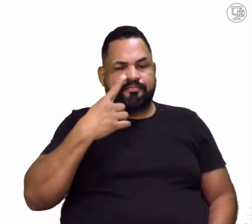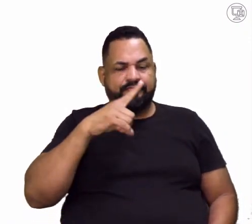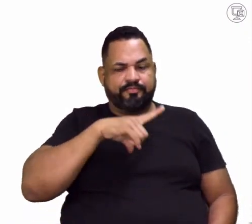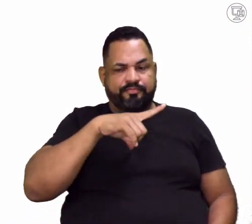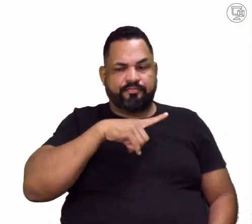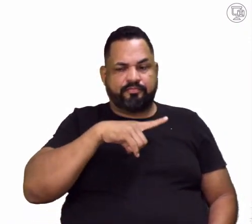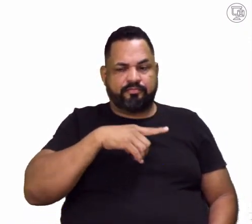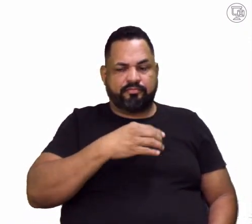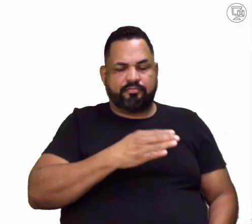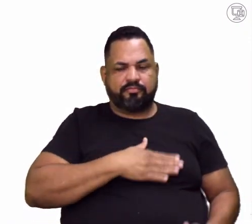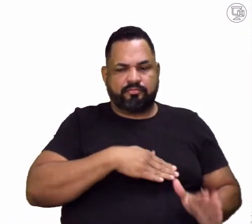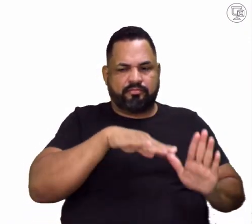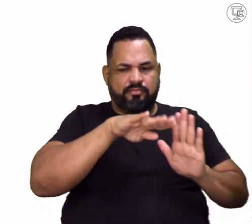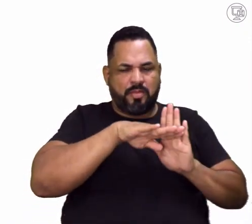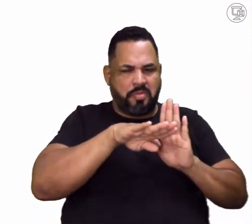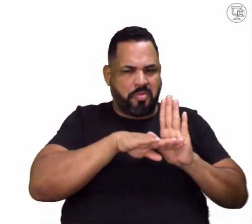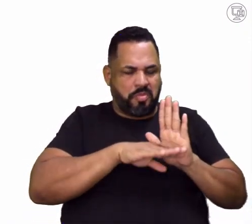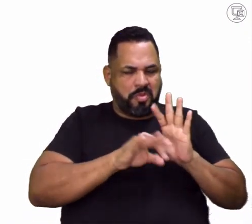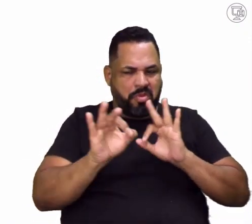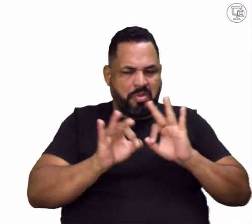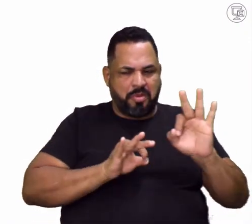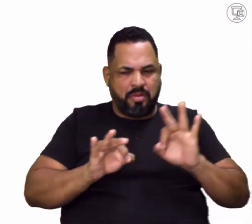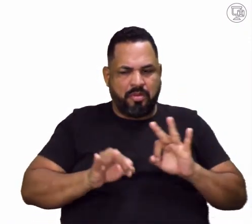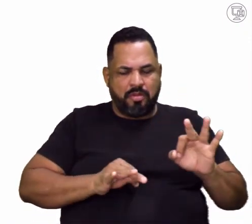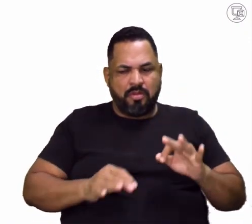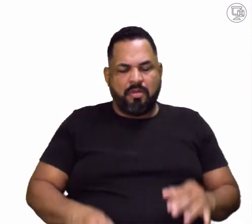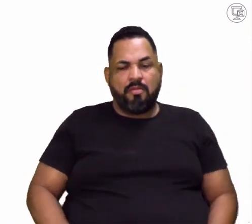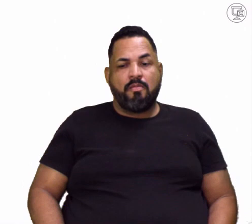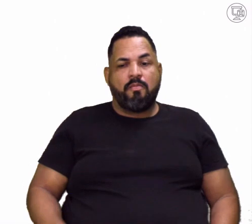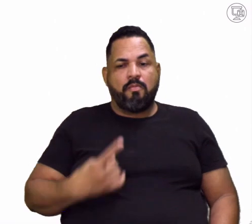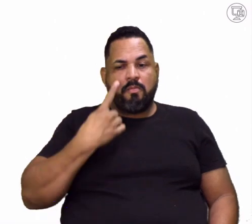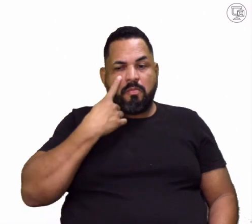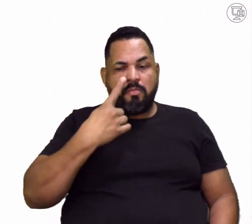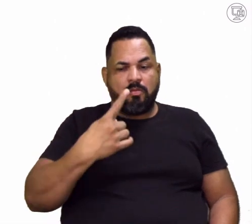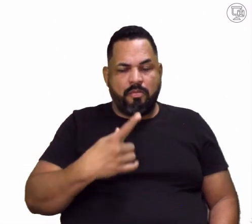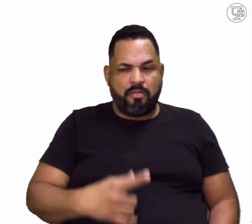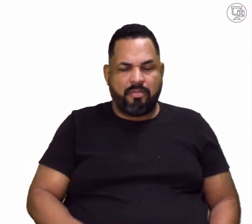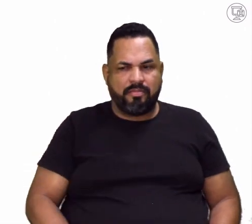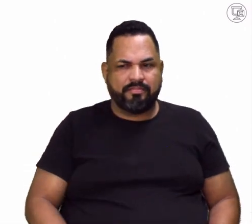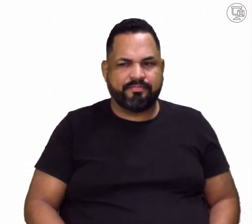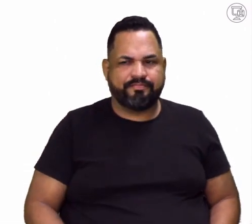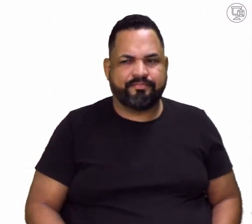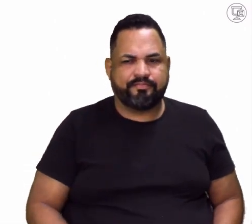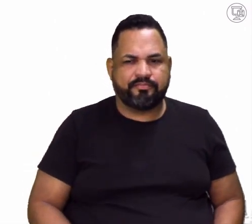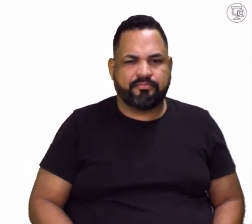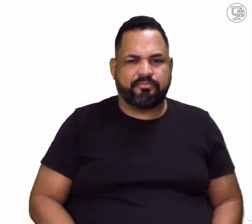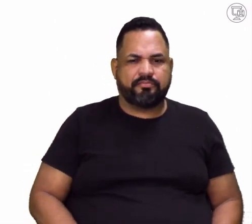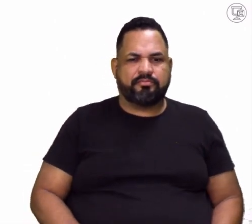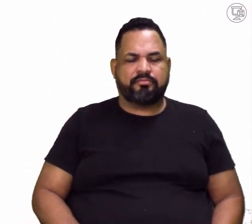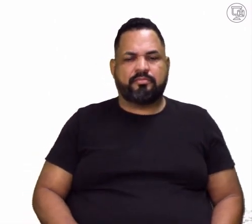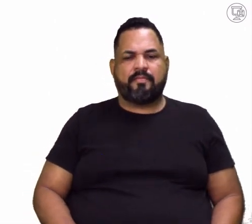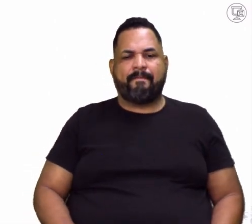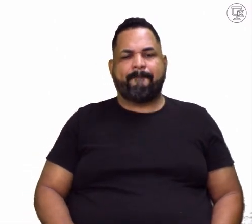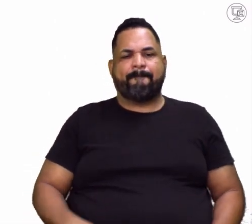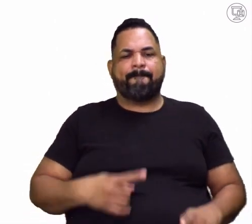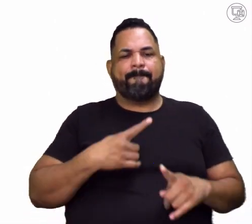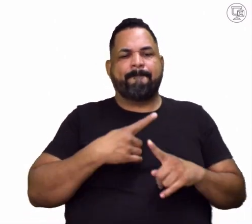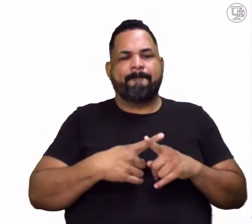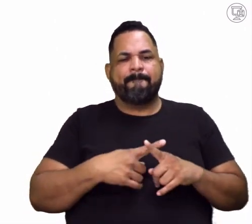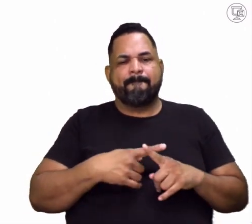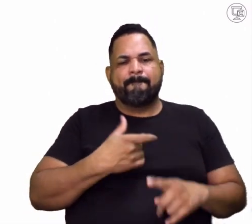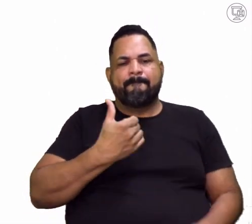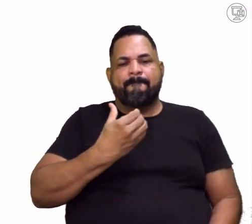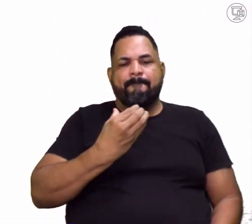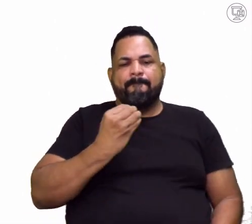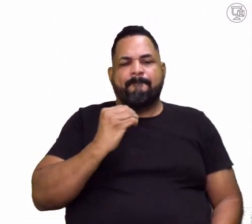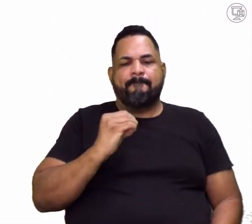temos todos os dados volume Inicial né olha aí multiplicando 60 que